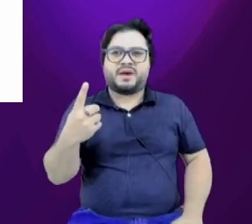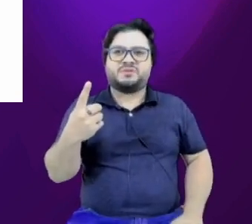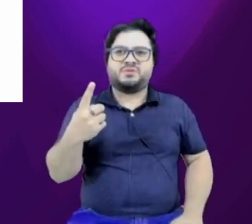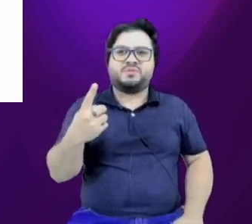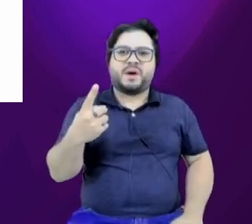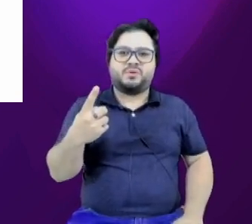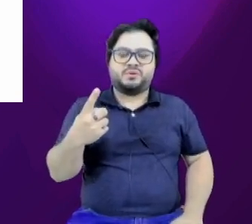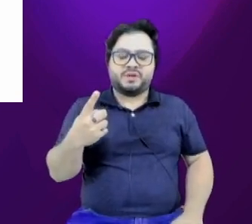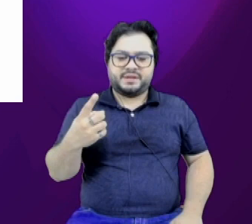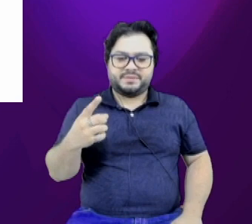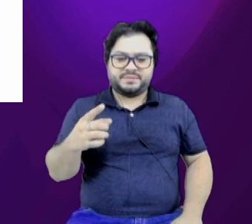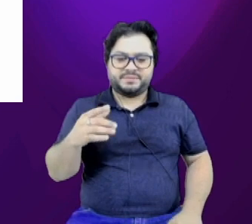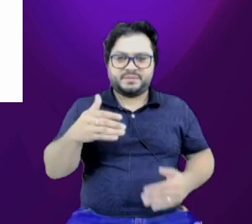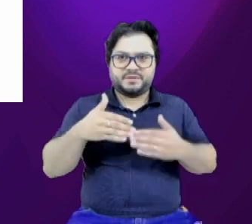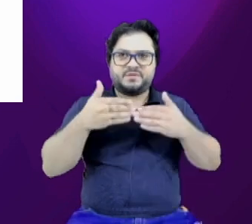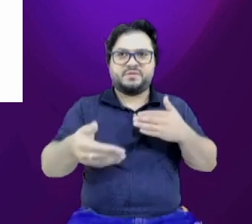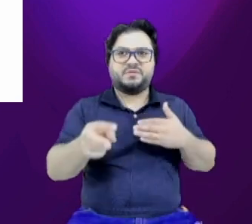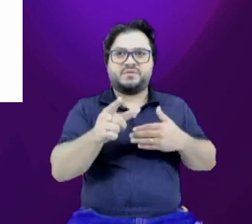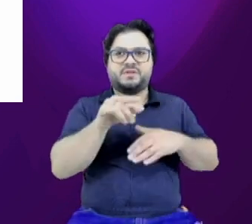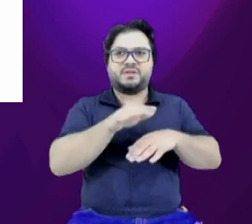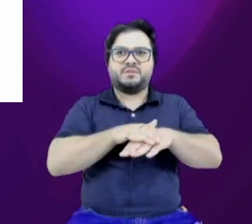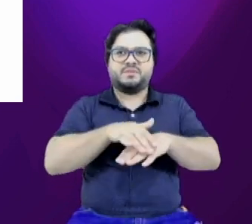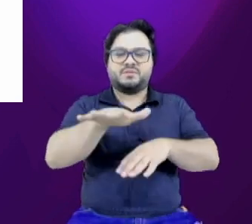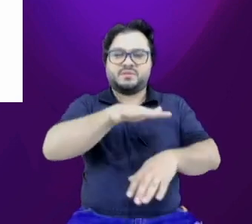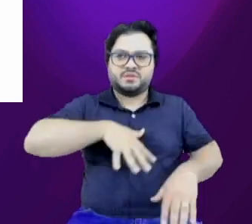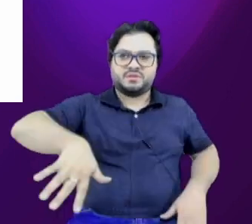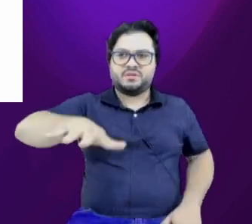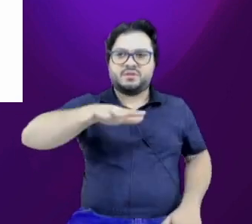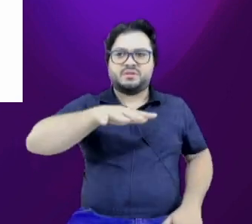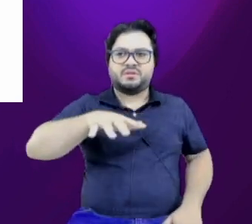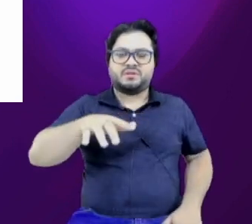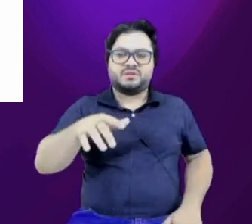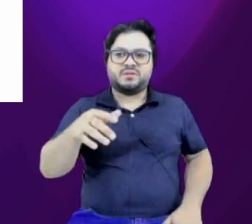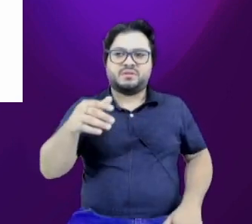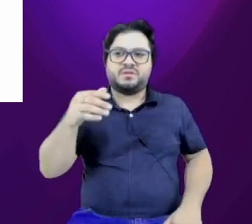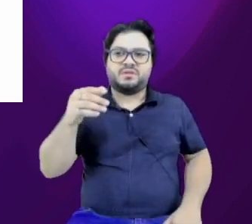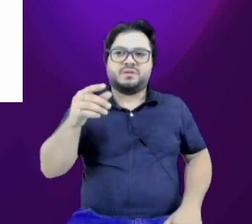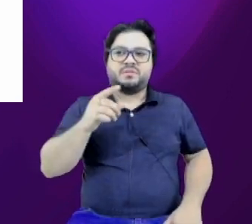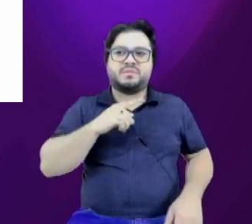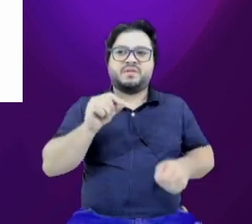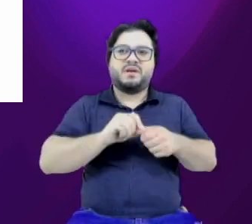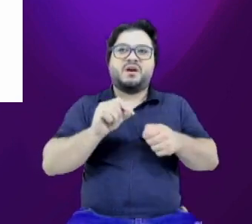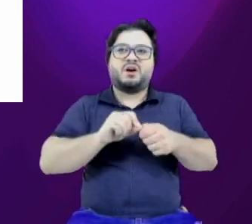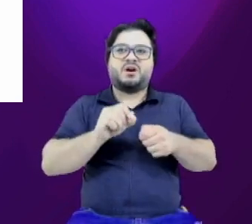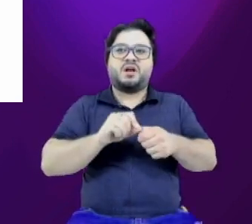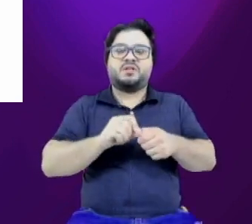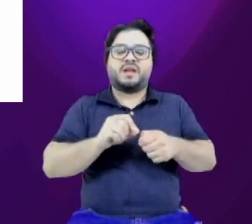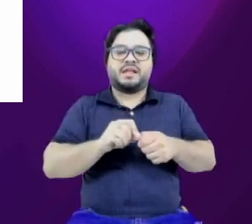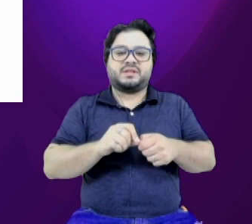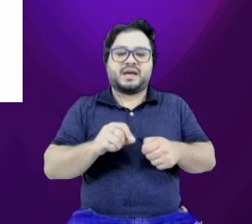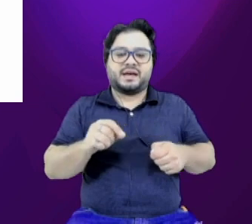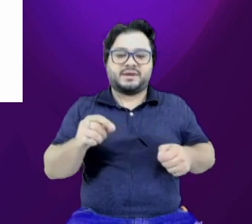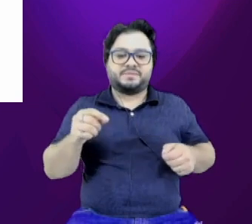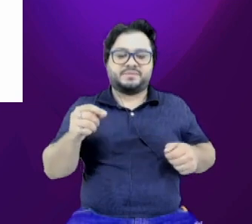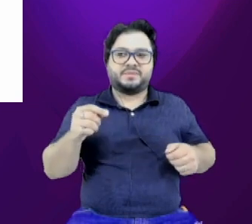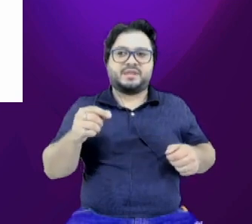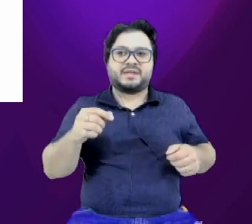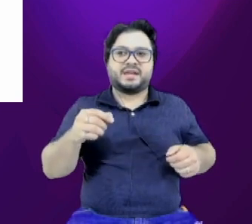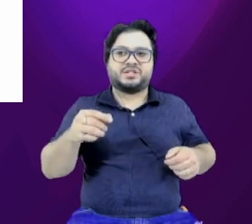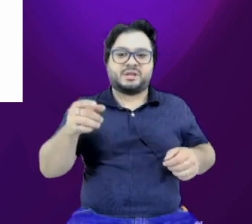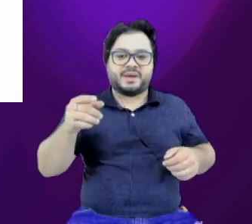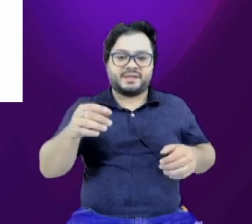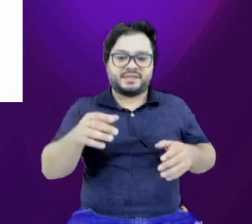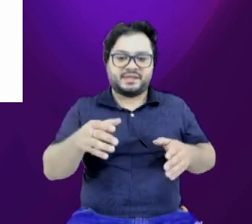em breve nós não teremos patologistas suficientes para fazerem os diagnósticos. E quando a gente vê a distribuição